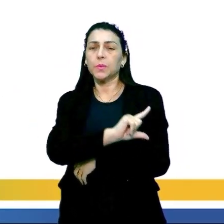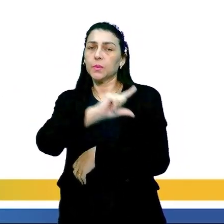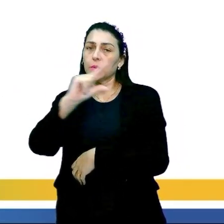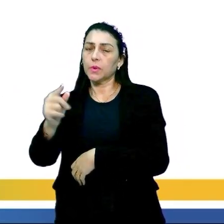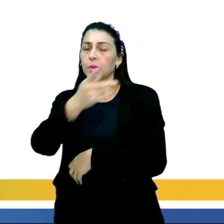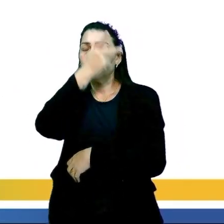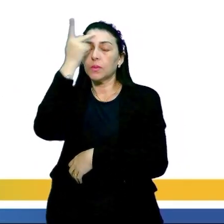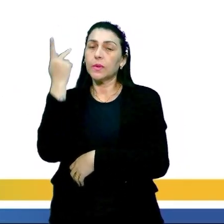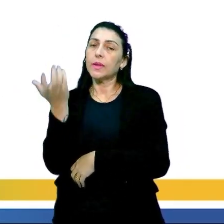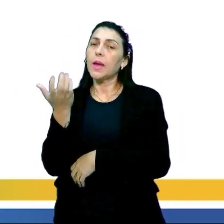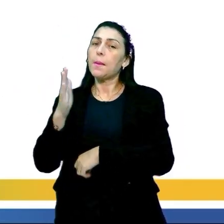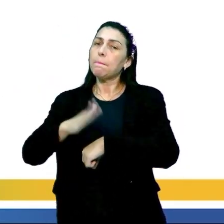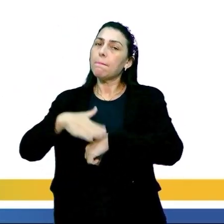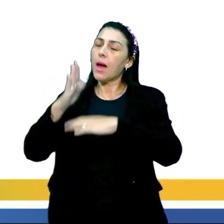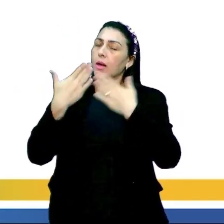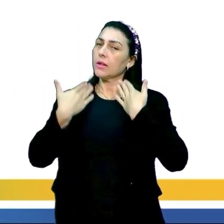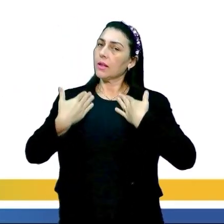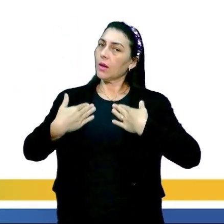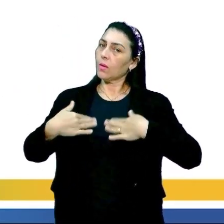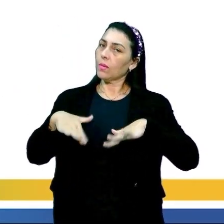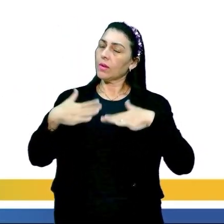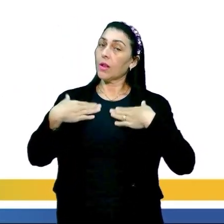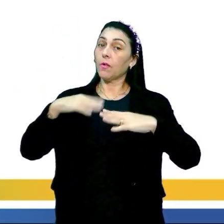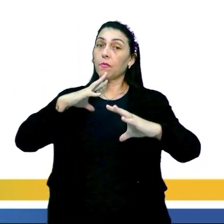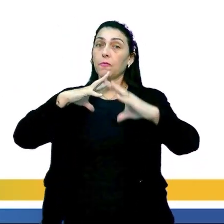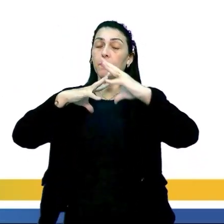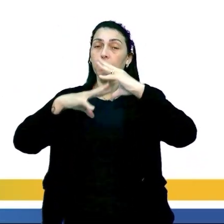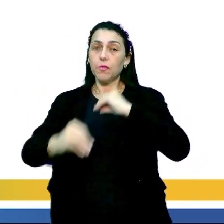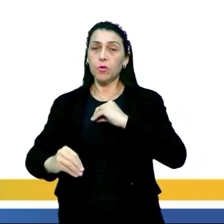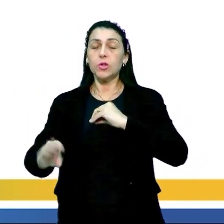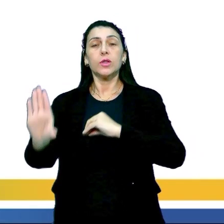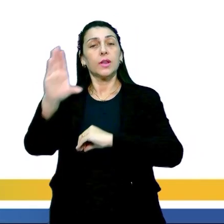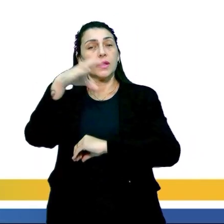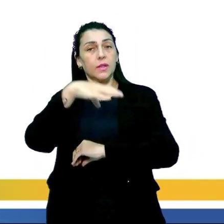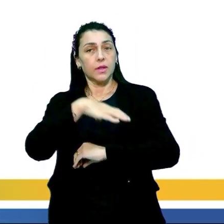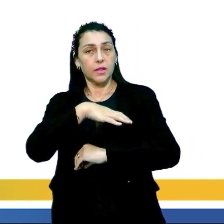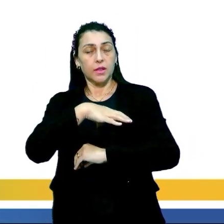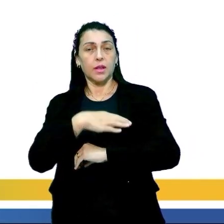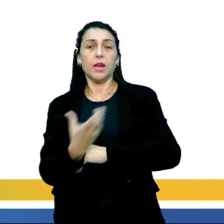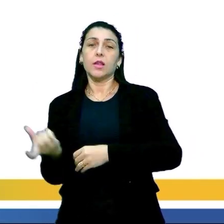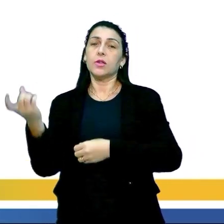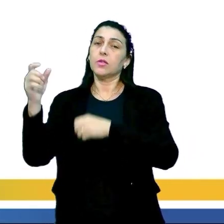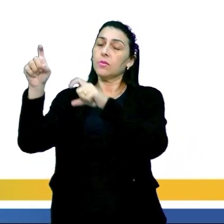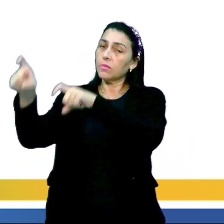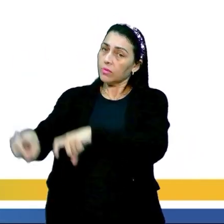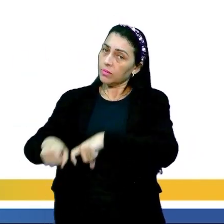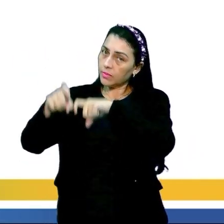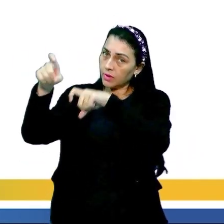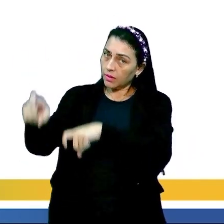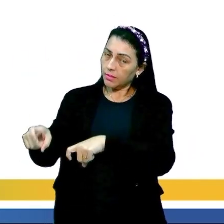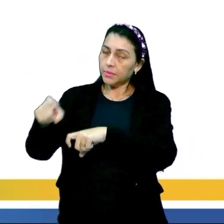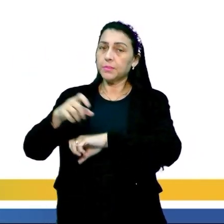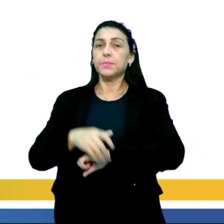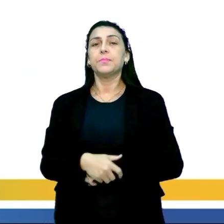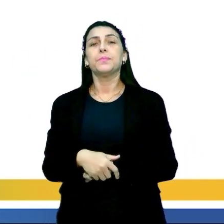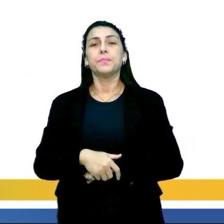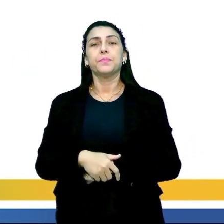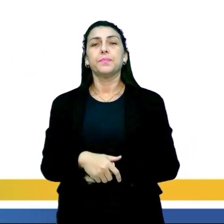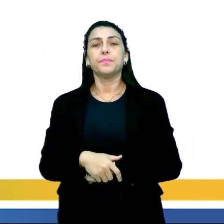querem mais tranquilidade e estão fugindo das grandes cidades para o campo, certo?